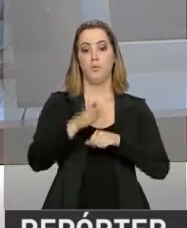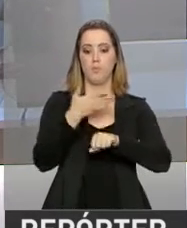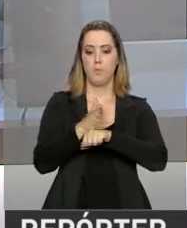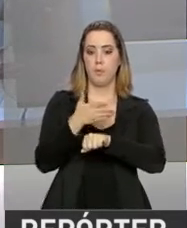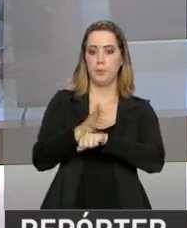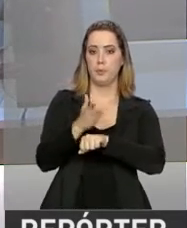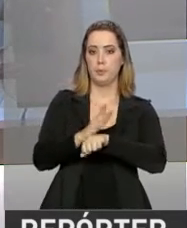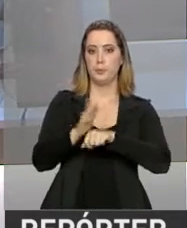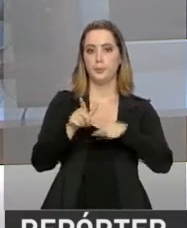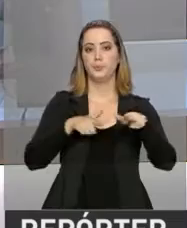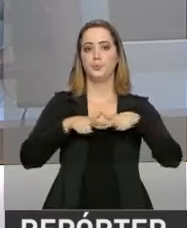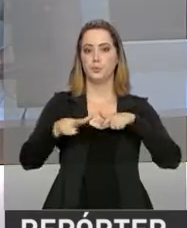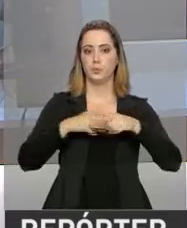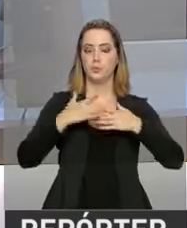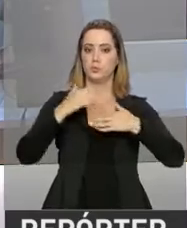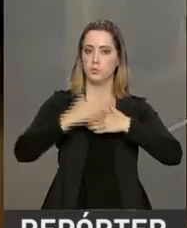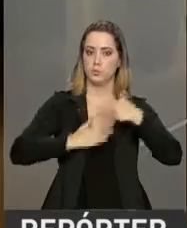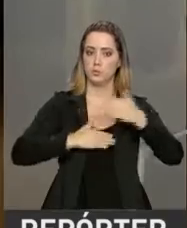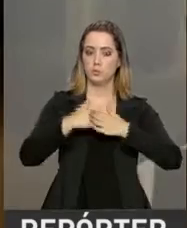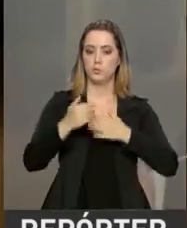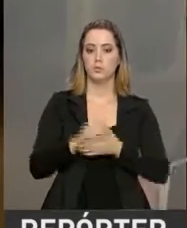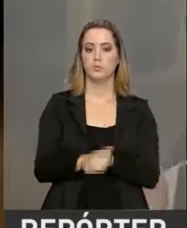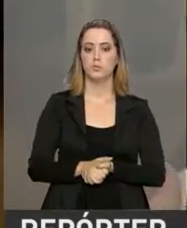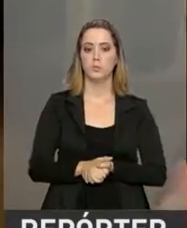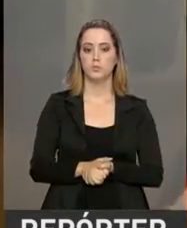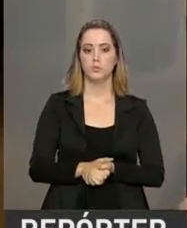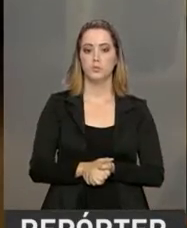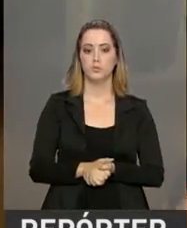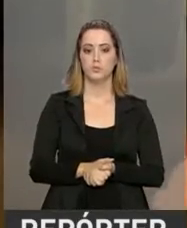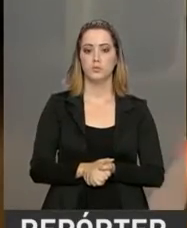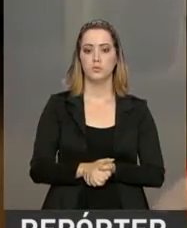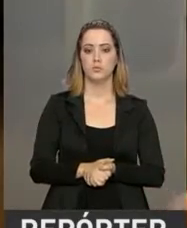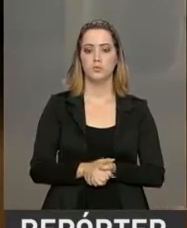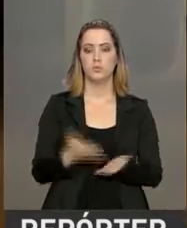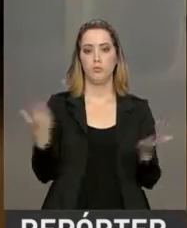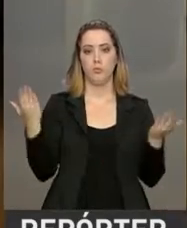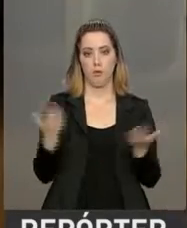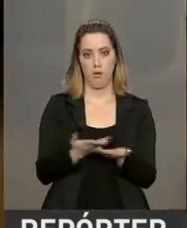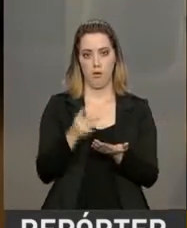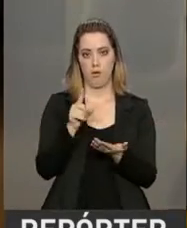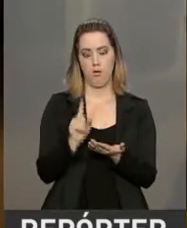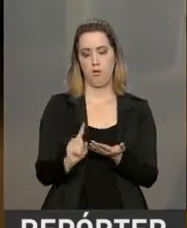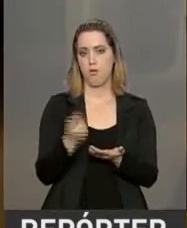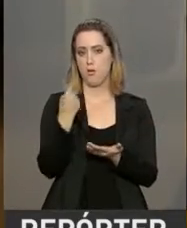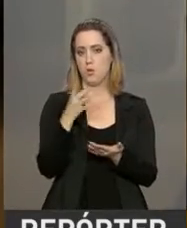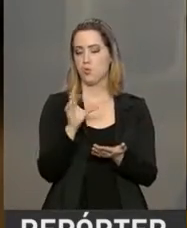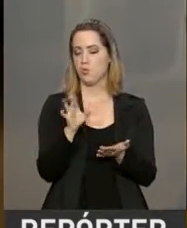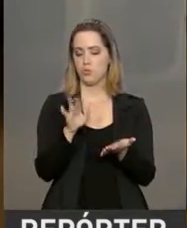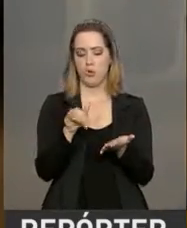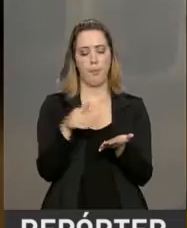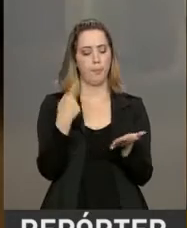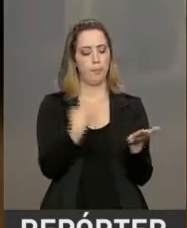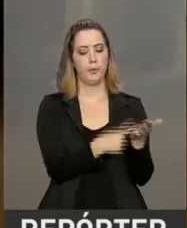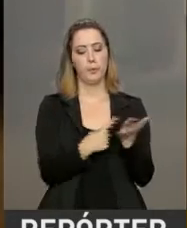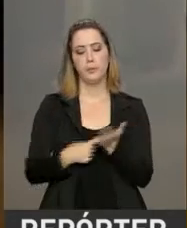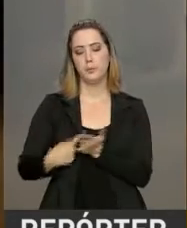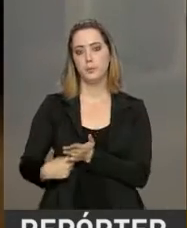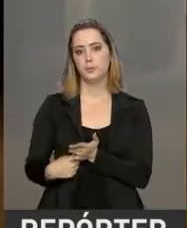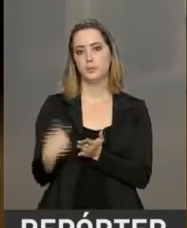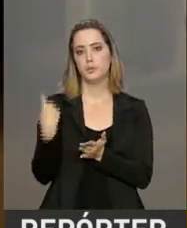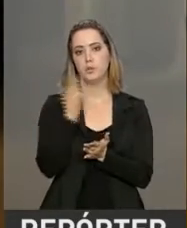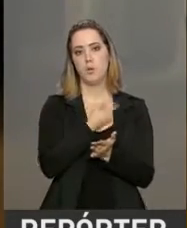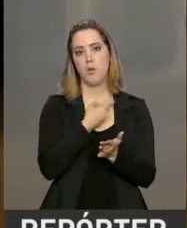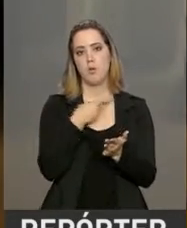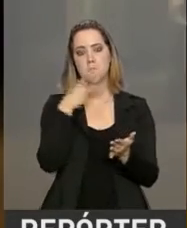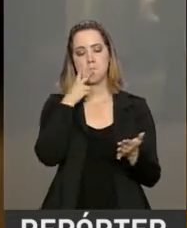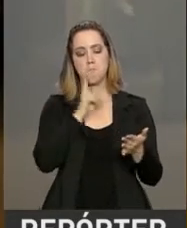presidente do Instituto falou sobre o assunto. No primeiro instante, trata-se apenas de um protocolo de intenções. Nós vamos conhecer de forma